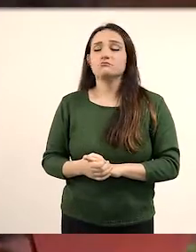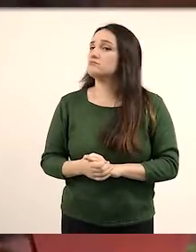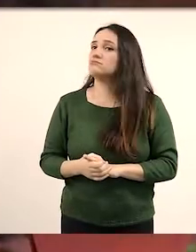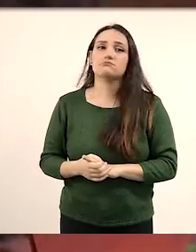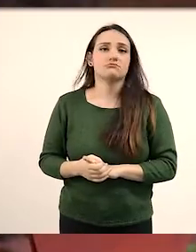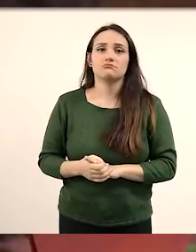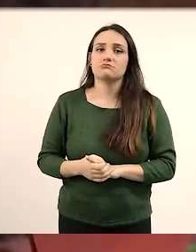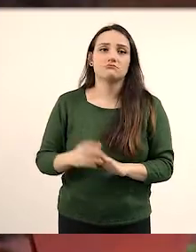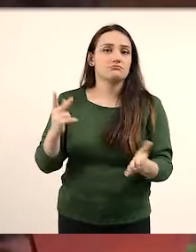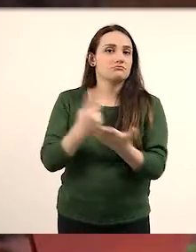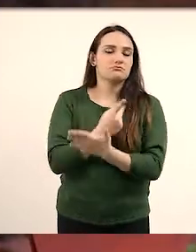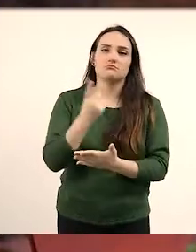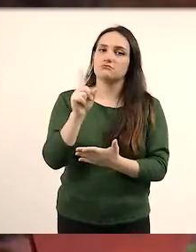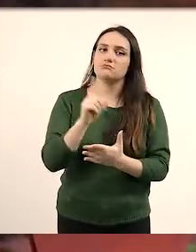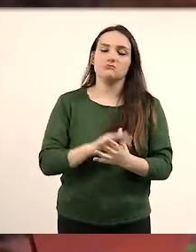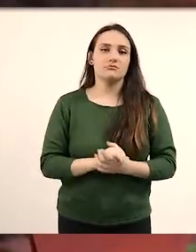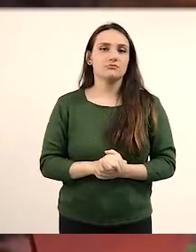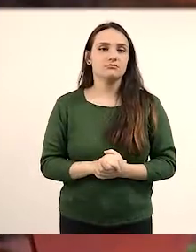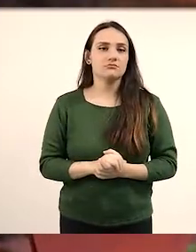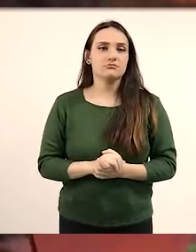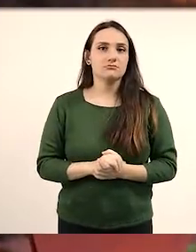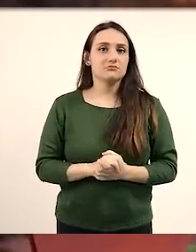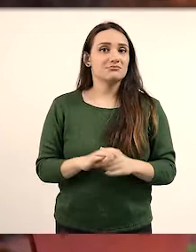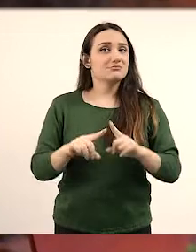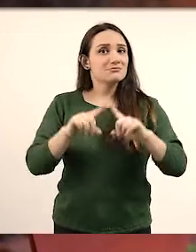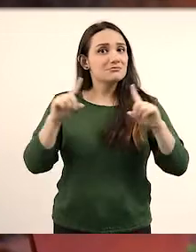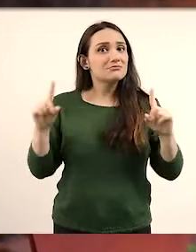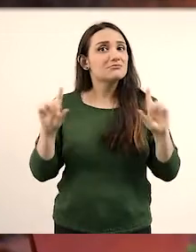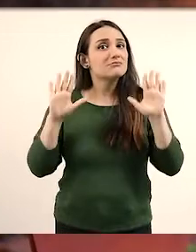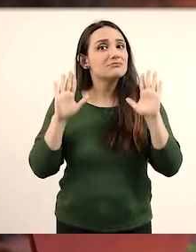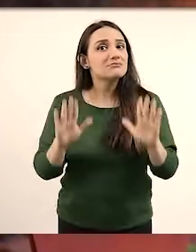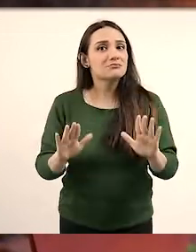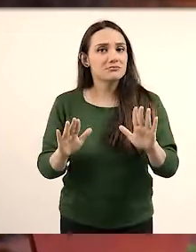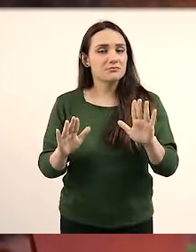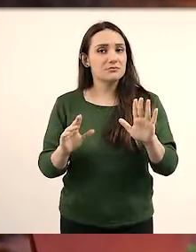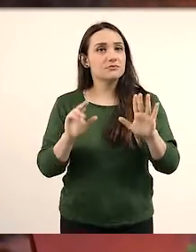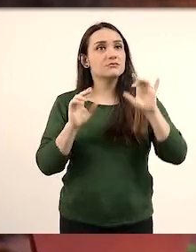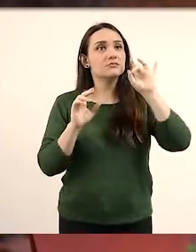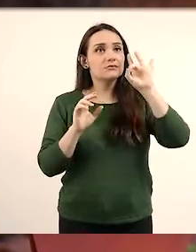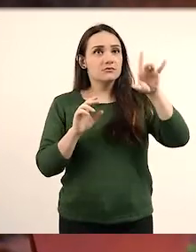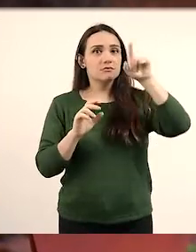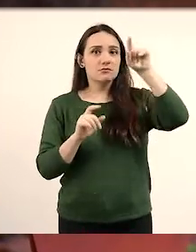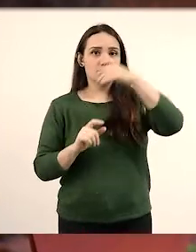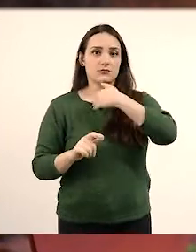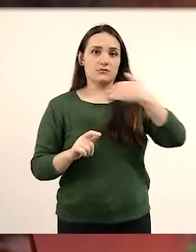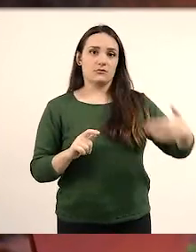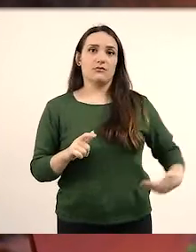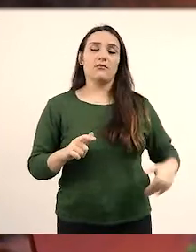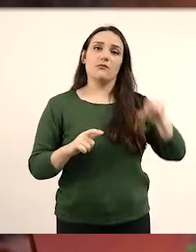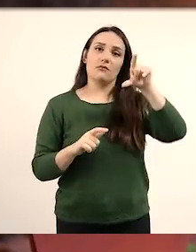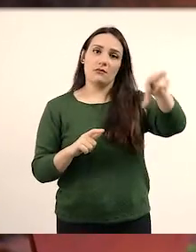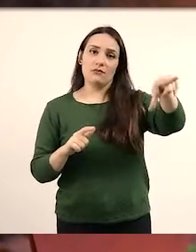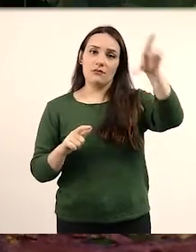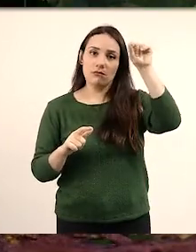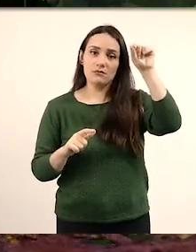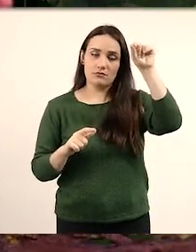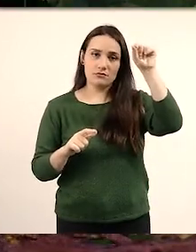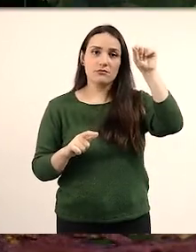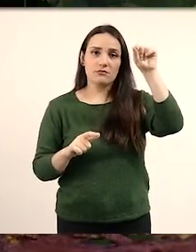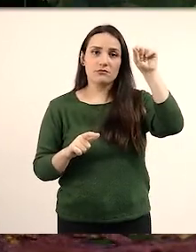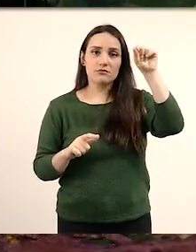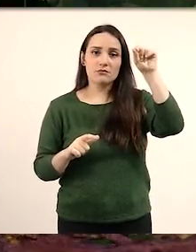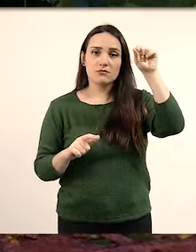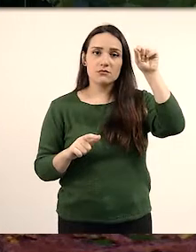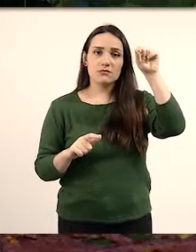é inconstitucional, porém não exclui a competência dos estados e municípios. Então o